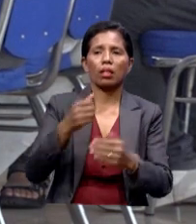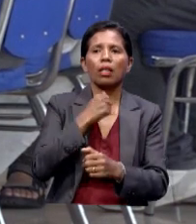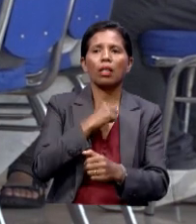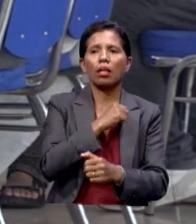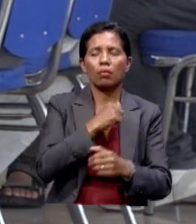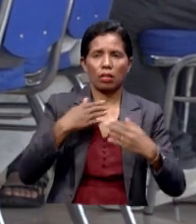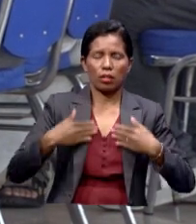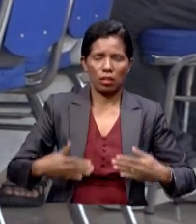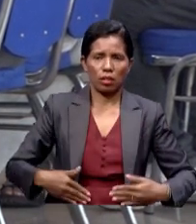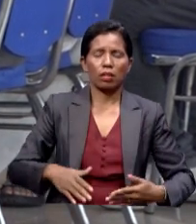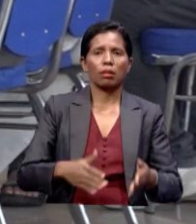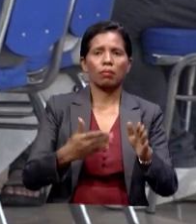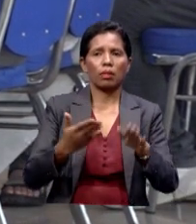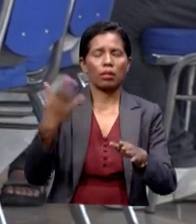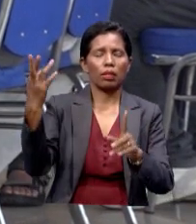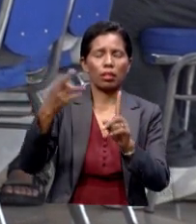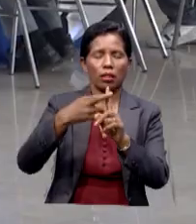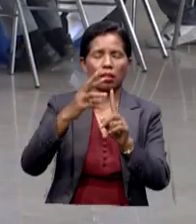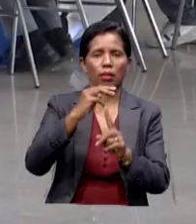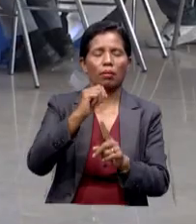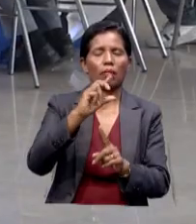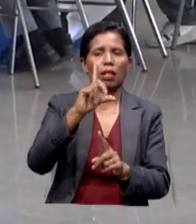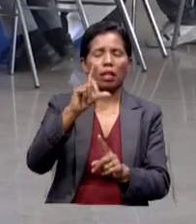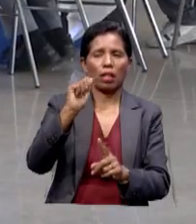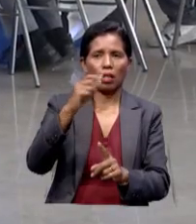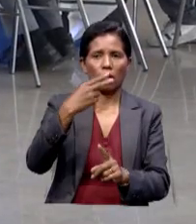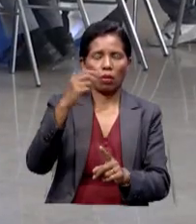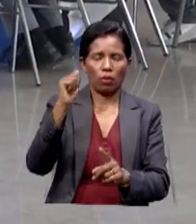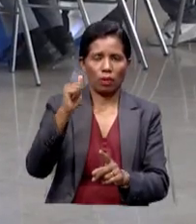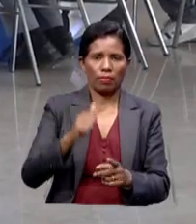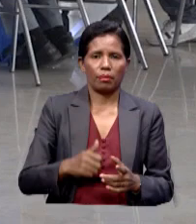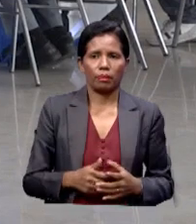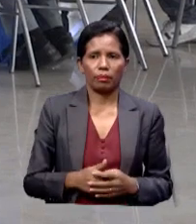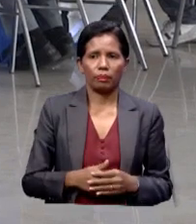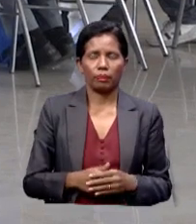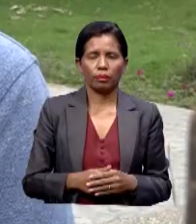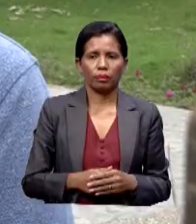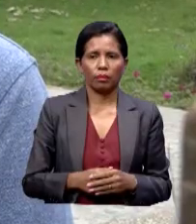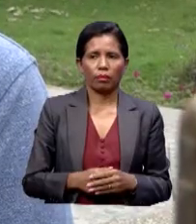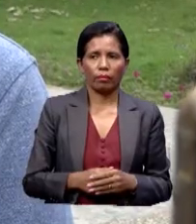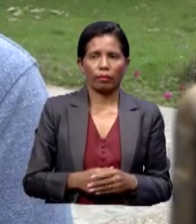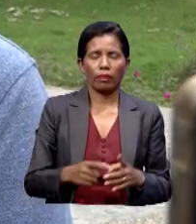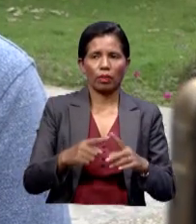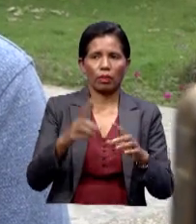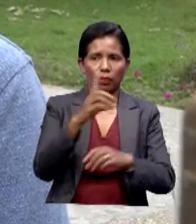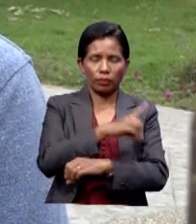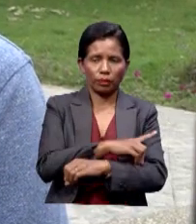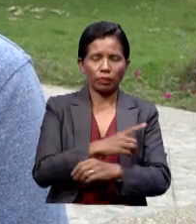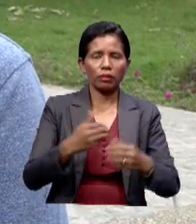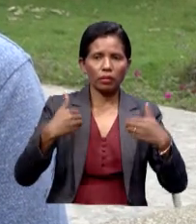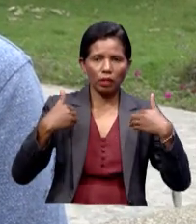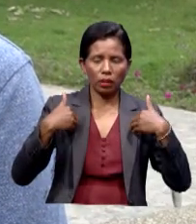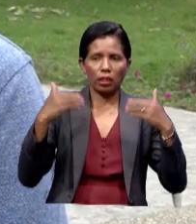da Costa e a cemitério Maloá sexta semana né. Ohen e René e encontroira